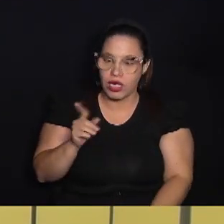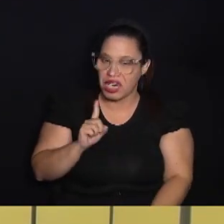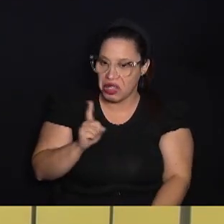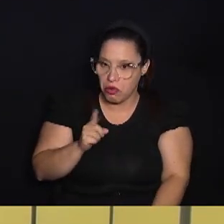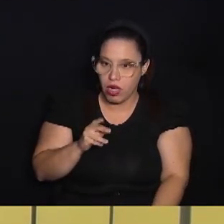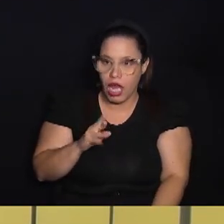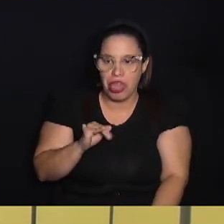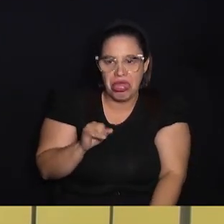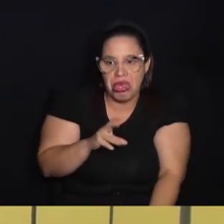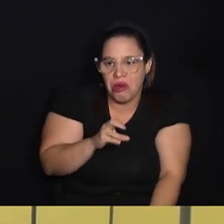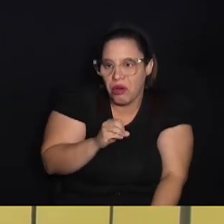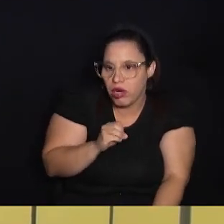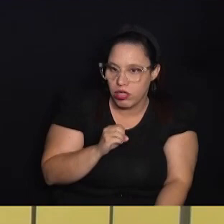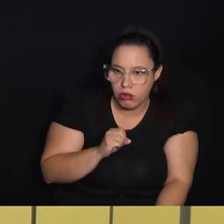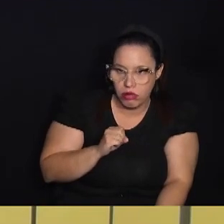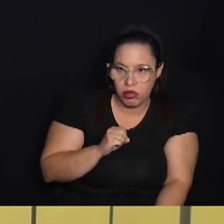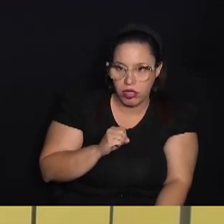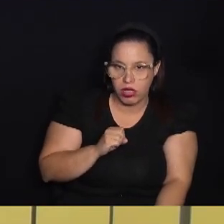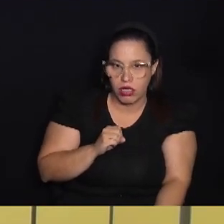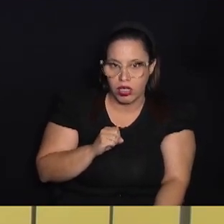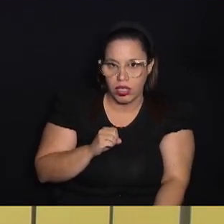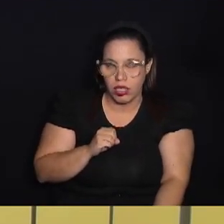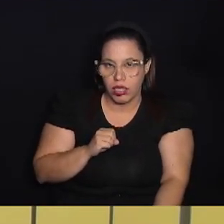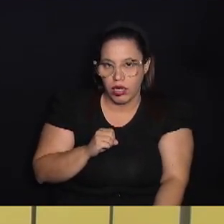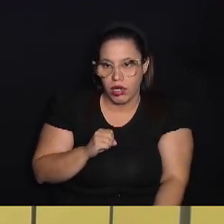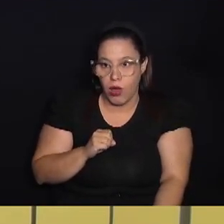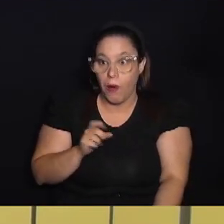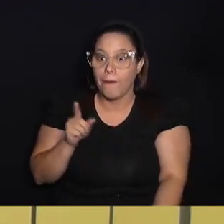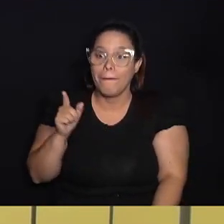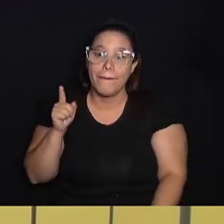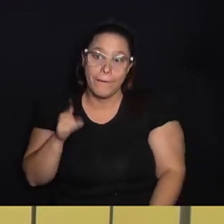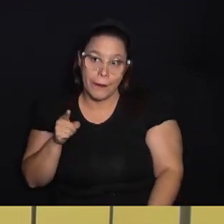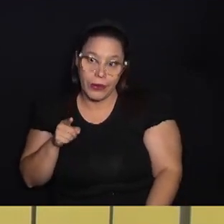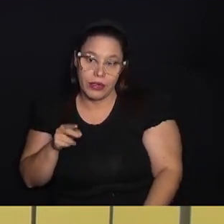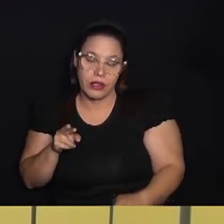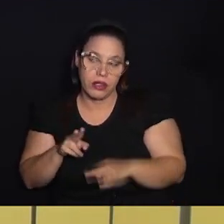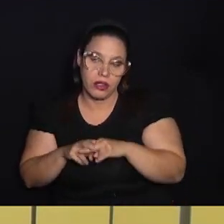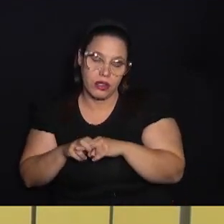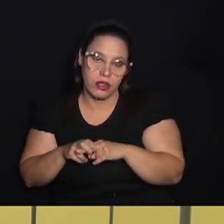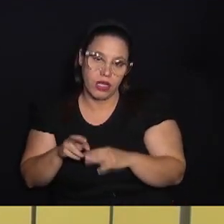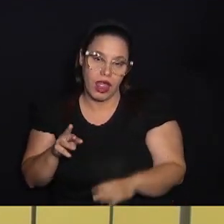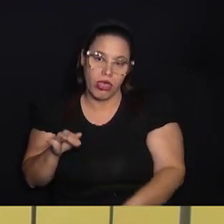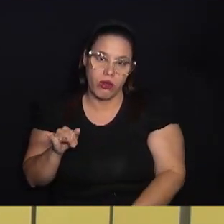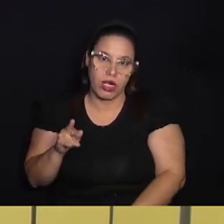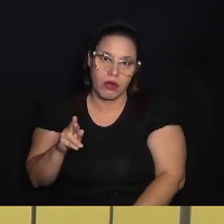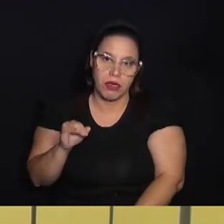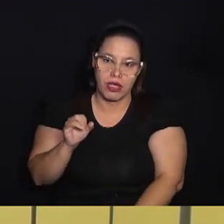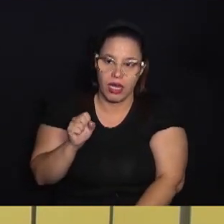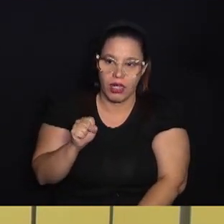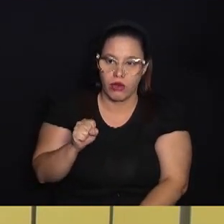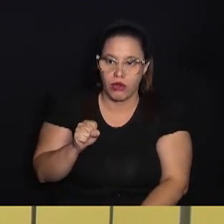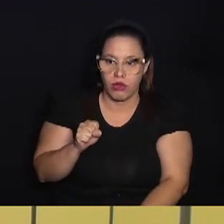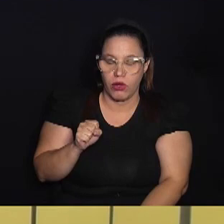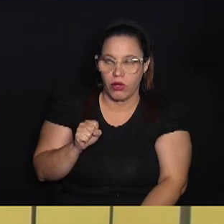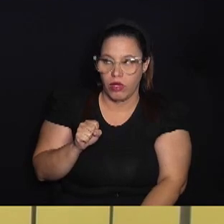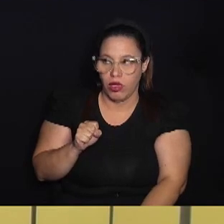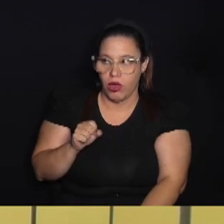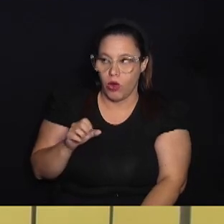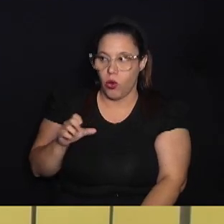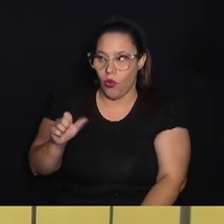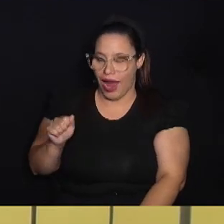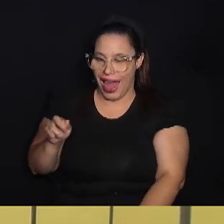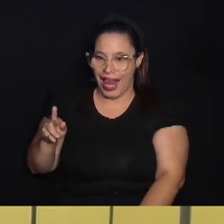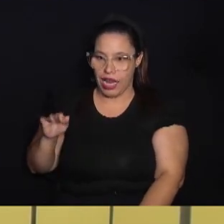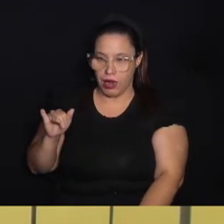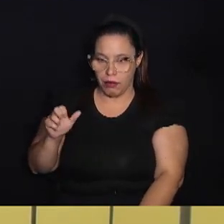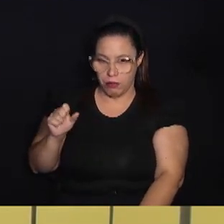interessante por isso que o cemitério dos alemães também é muito interessante Nesse contexto porque os alemães são luteranos então eles não